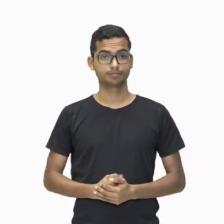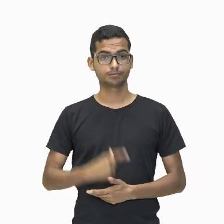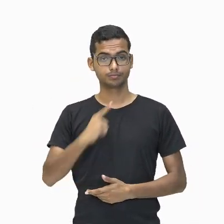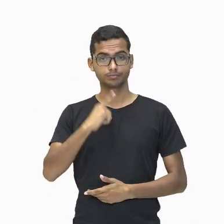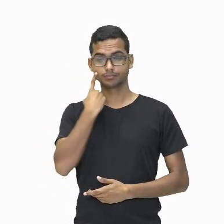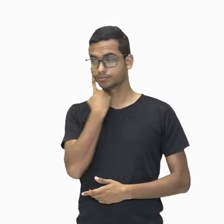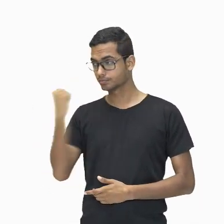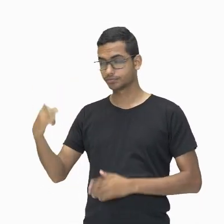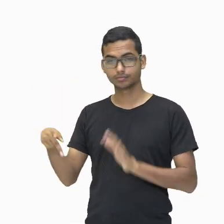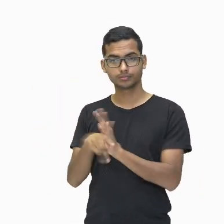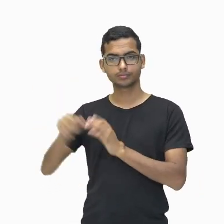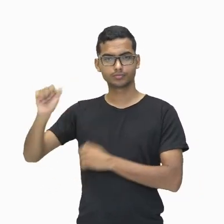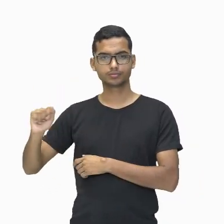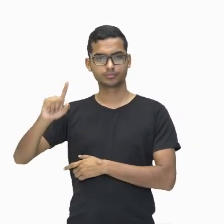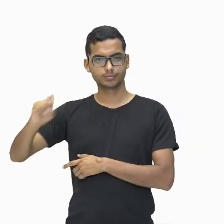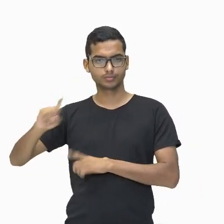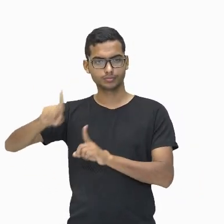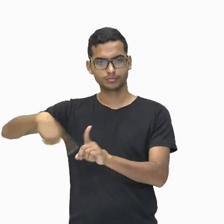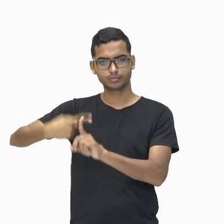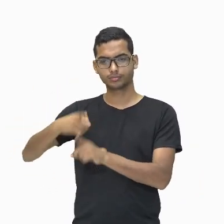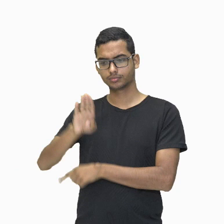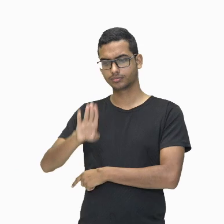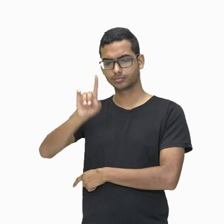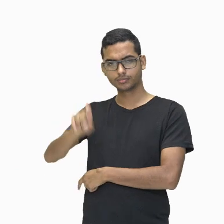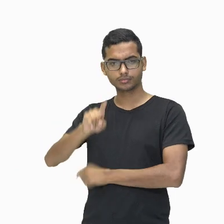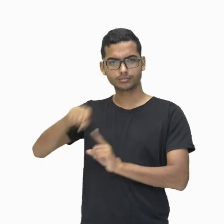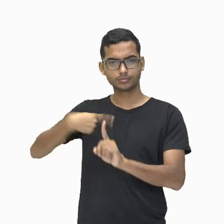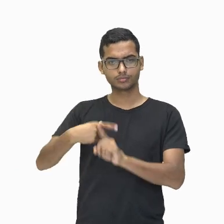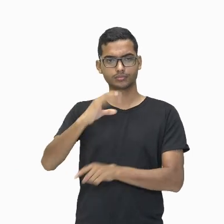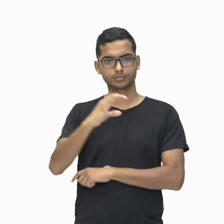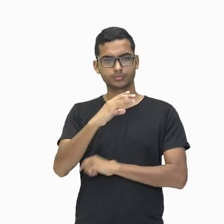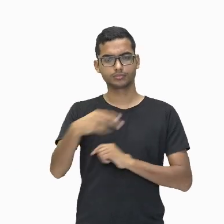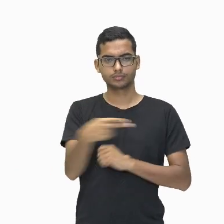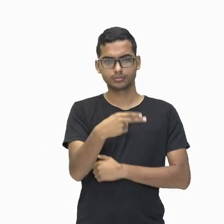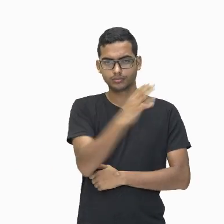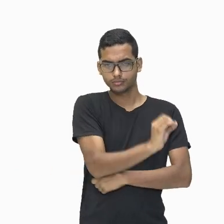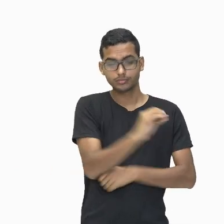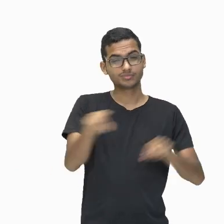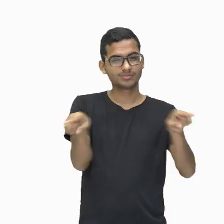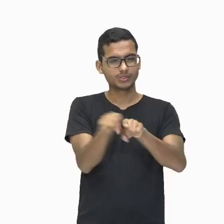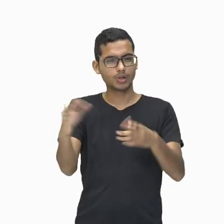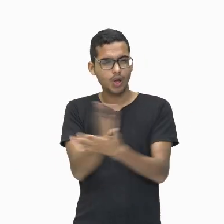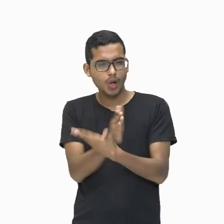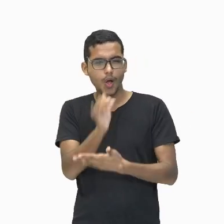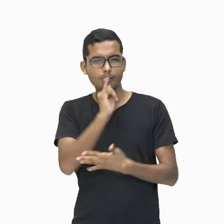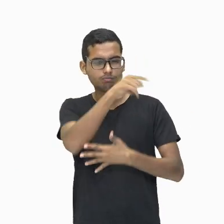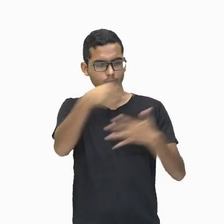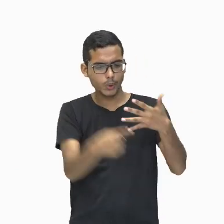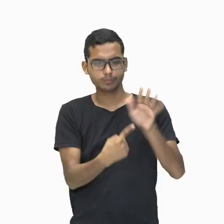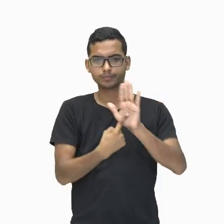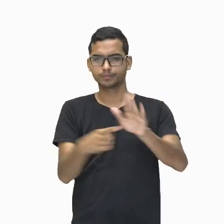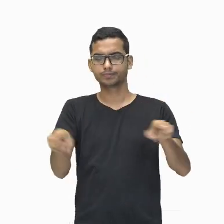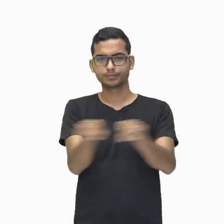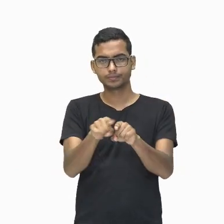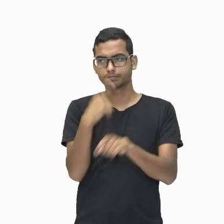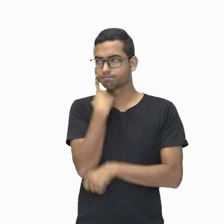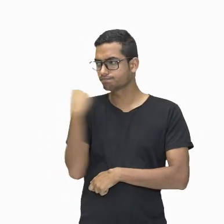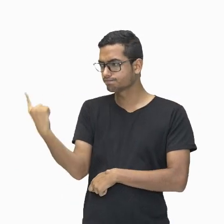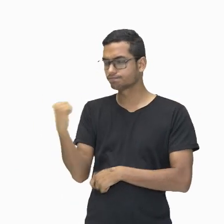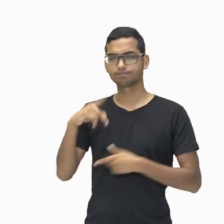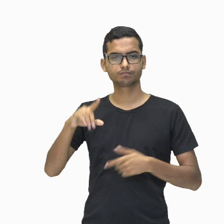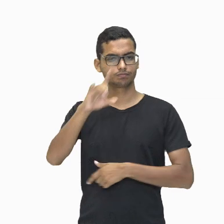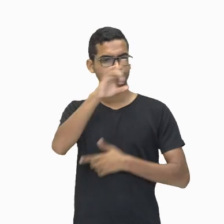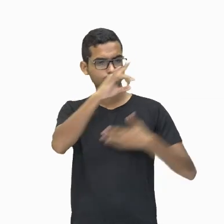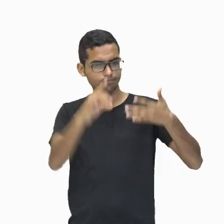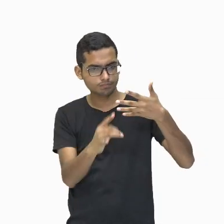né? AX mais BX mais C igual a zero. E a gente viu aqui alguns exemplos, tá bom? Onde a gente identificou aqui para cada